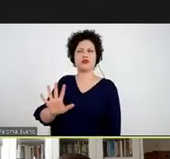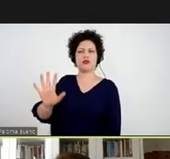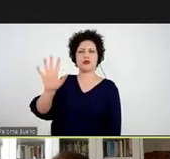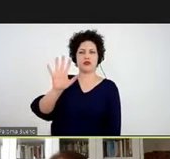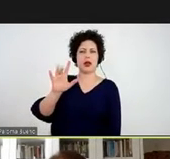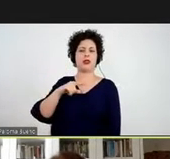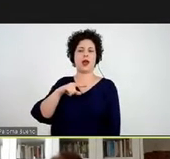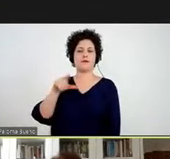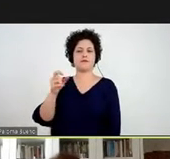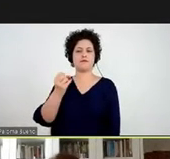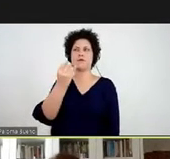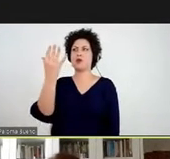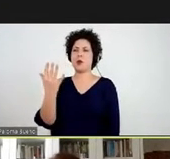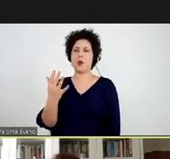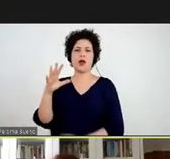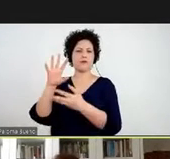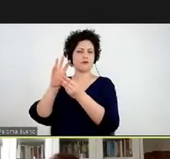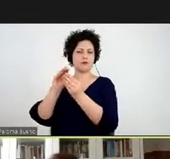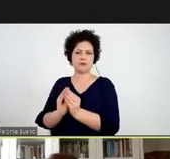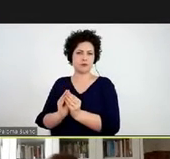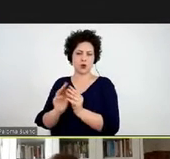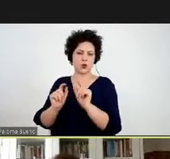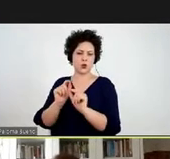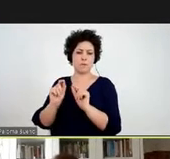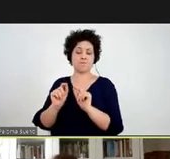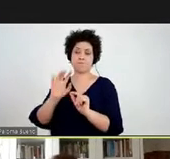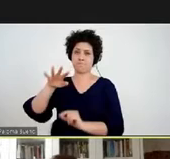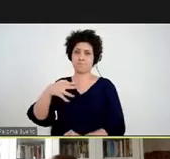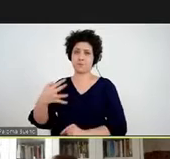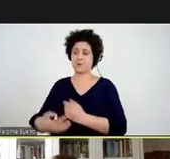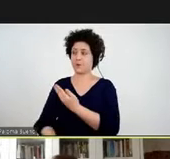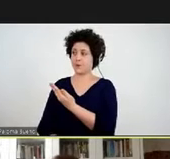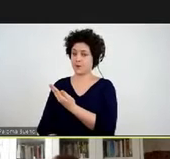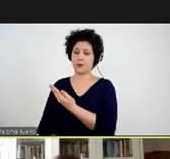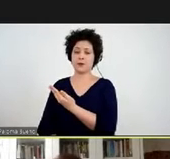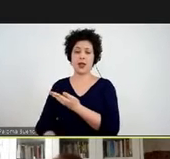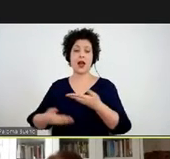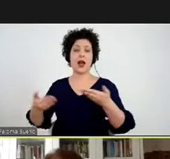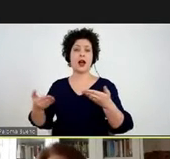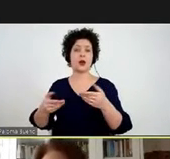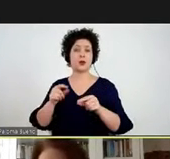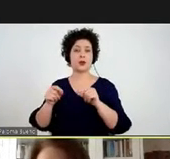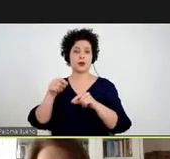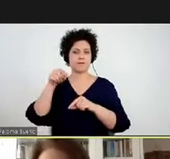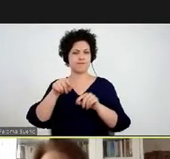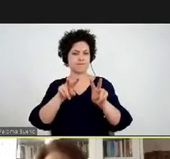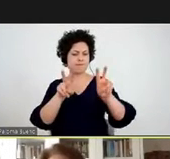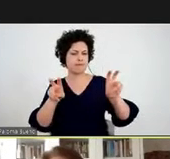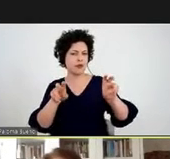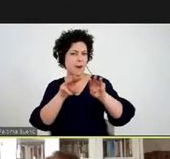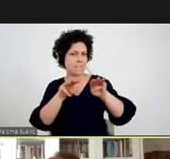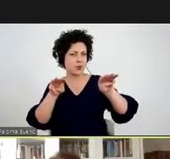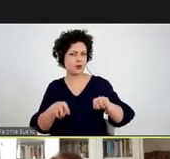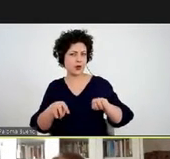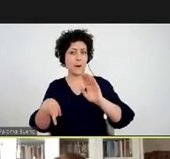importante estar contextualizando, justamente porque nós estamos falando agora de um museu universitário,